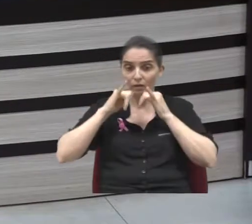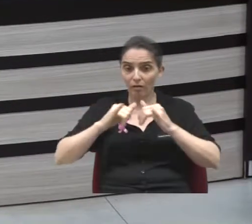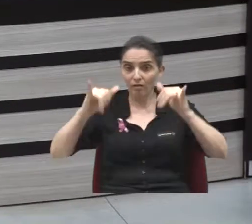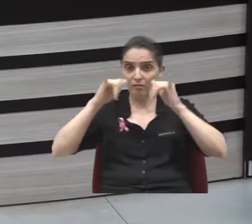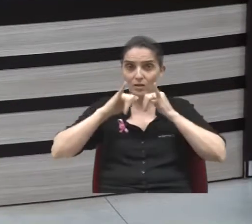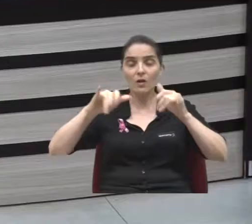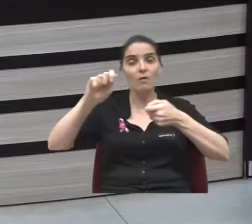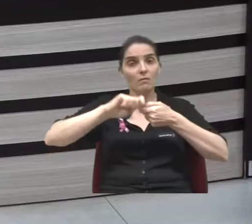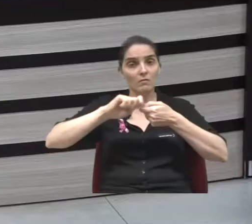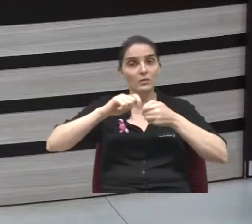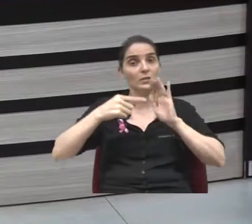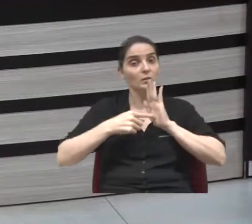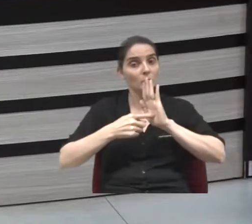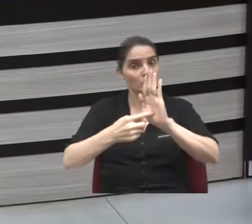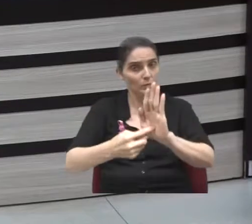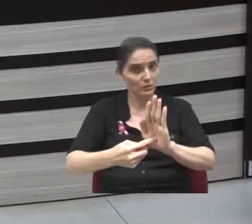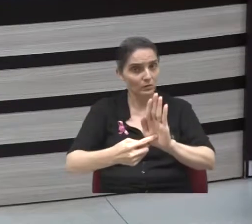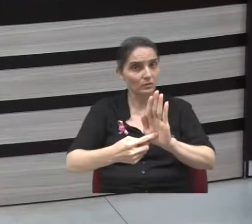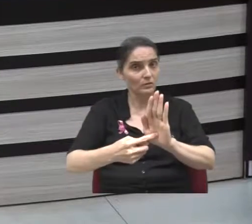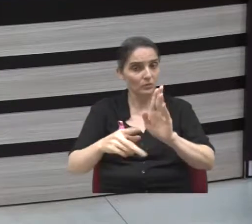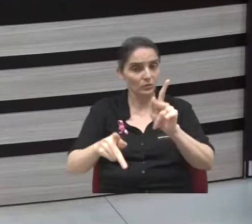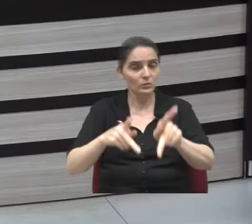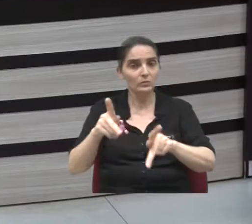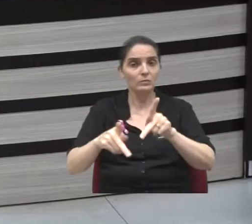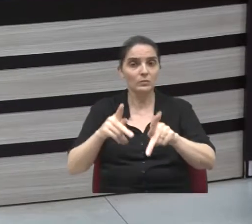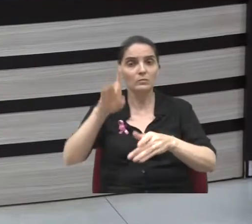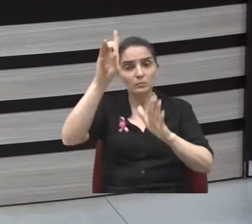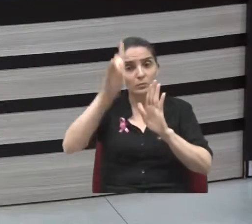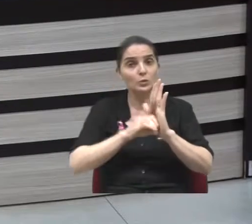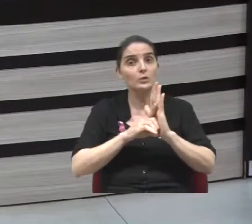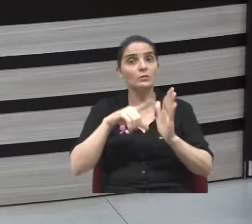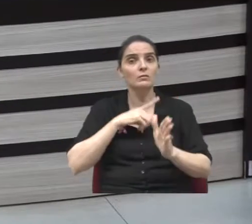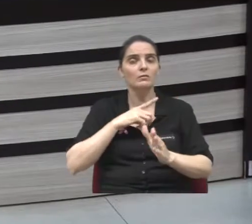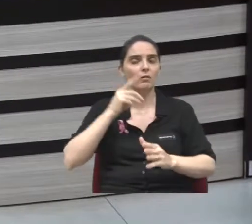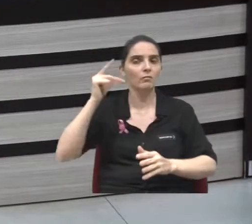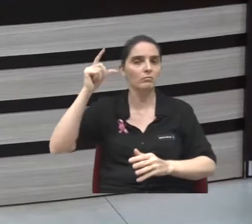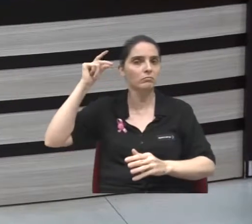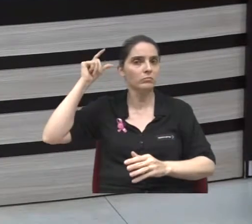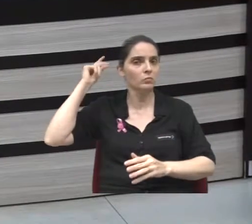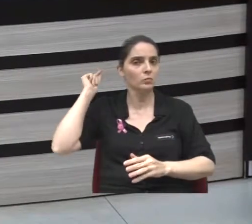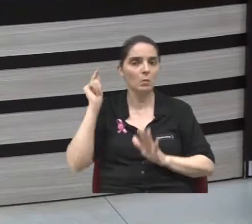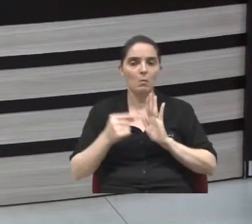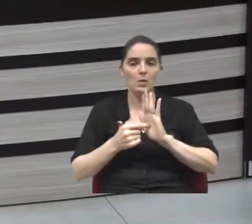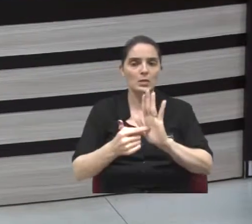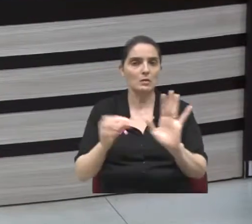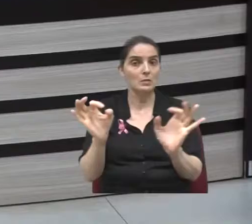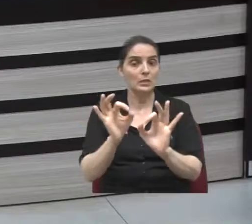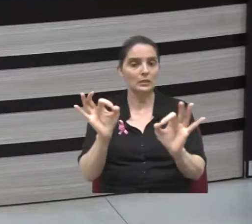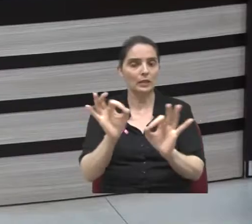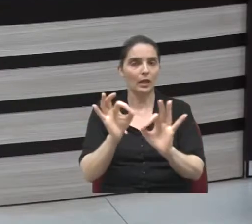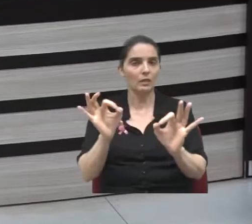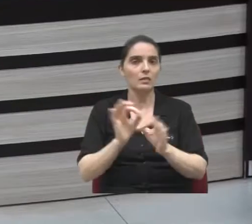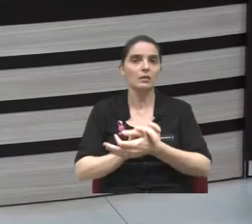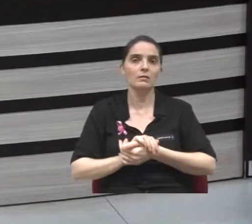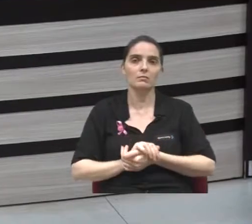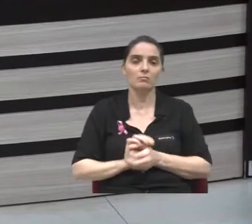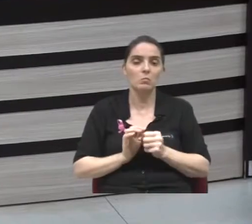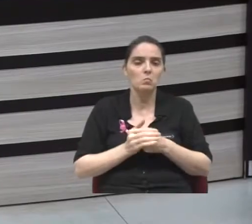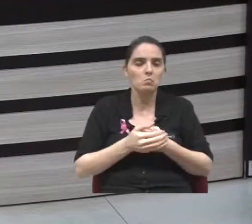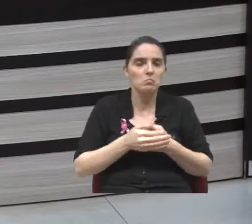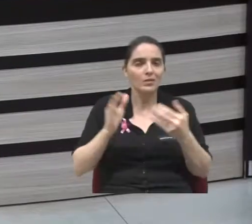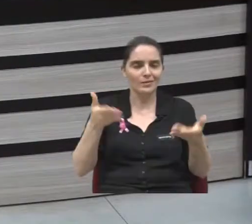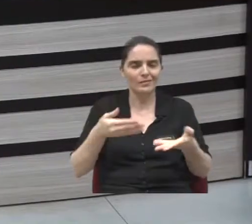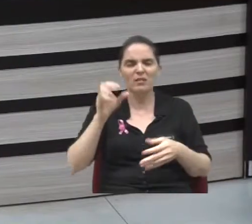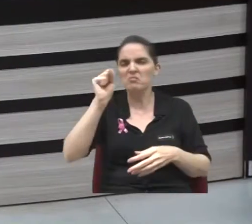mostrando que a população tem direito. Há muito tempo atrás não se mostrava isso. Eu acho que agora se abriu, sim, o jeito